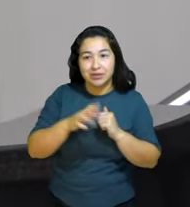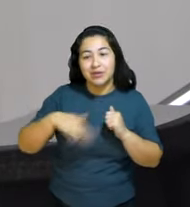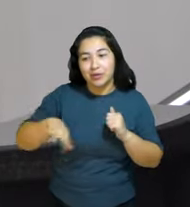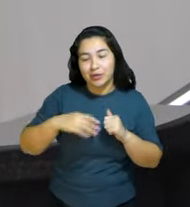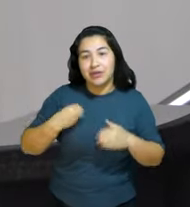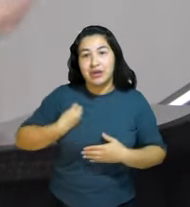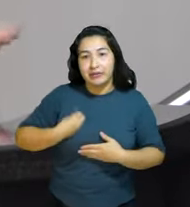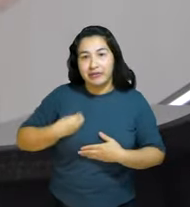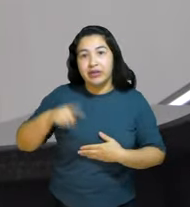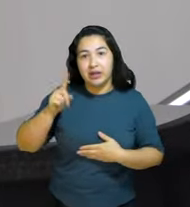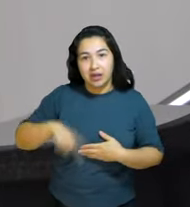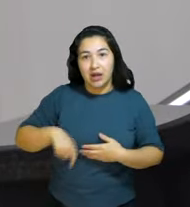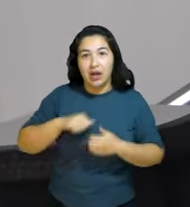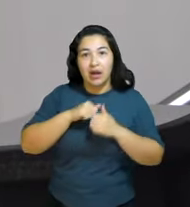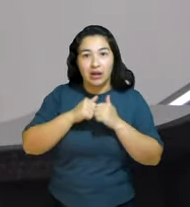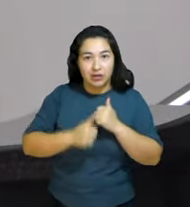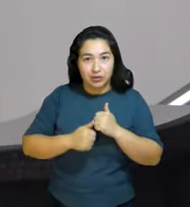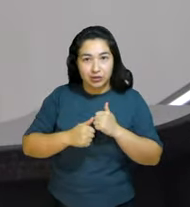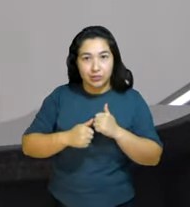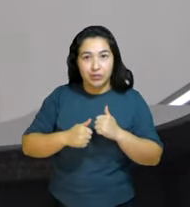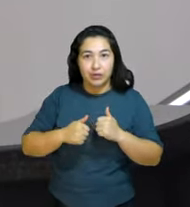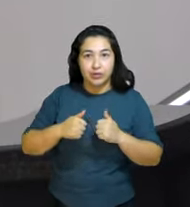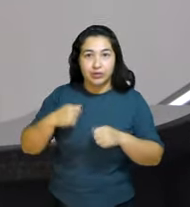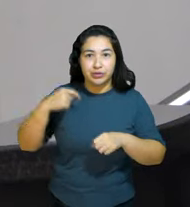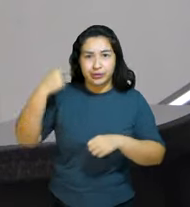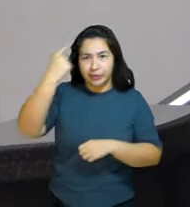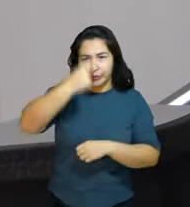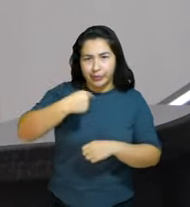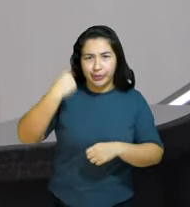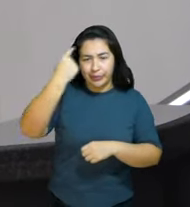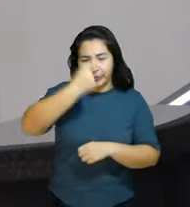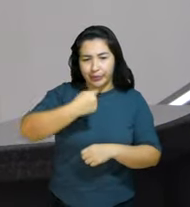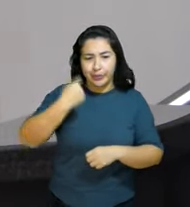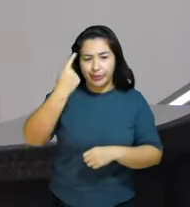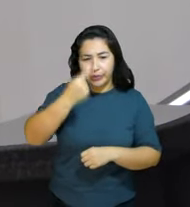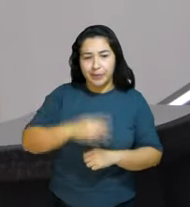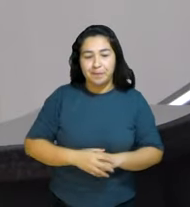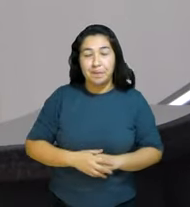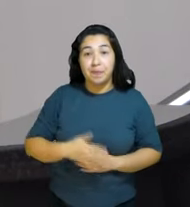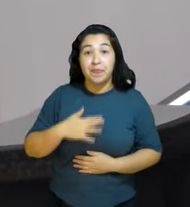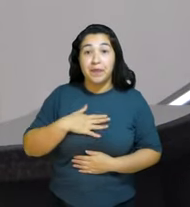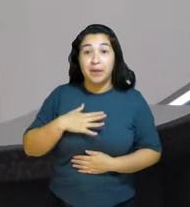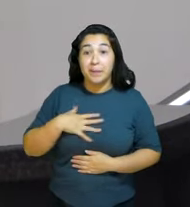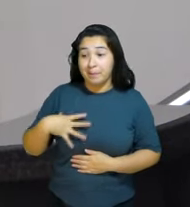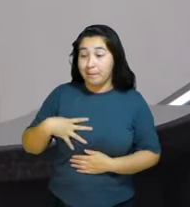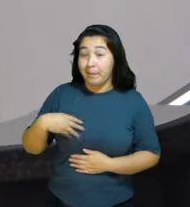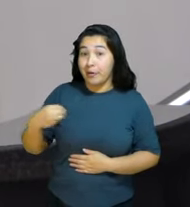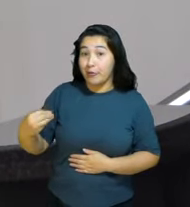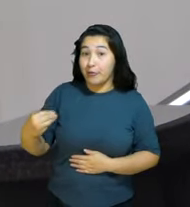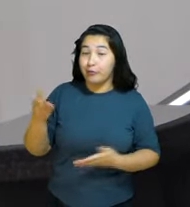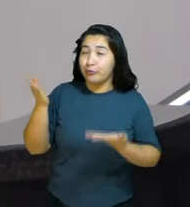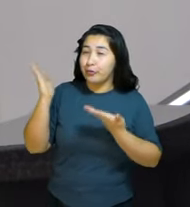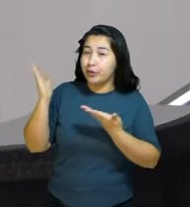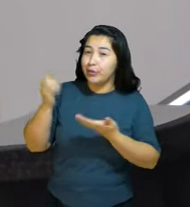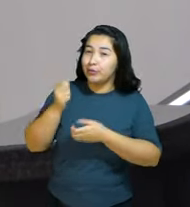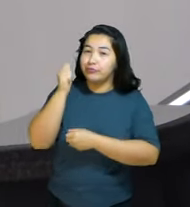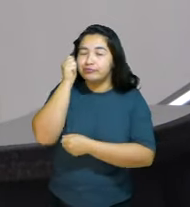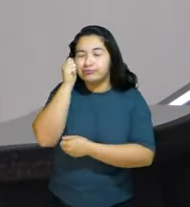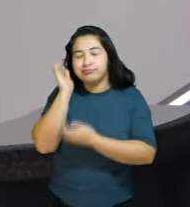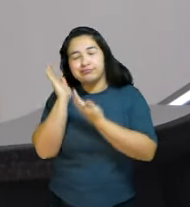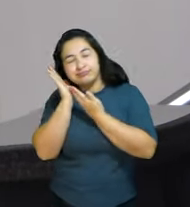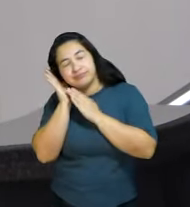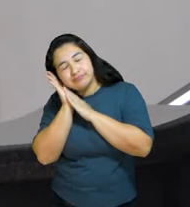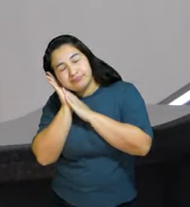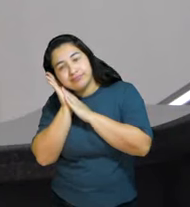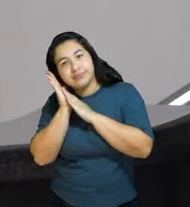casa, na minha vida, 24 horas por dia. Tenho um filho que está aqui no colo de uma servidora lá da FESPORT, dormindo. E